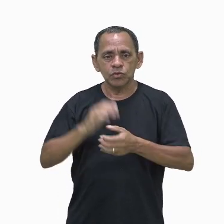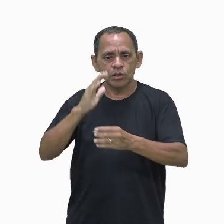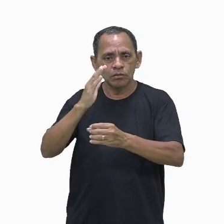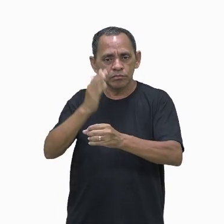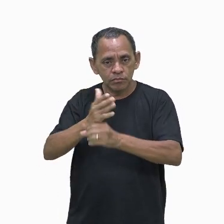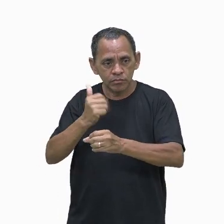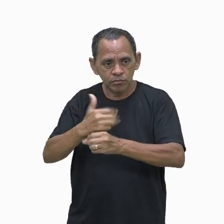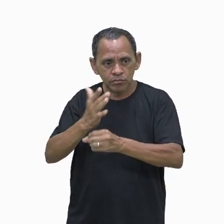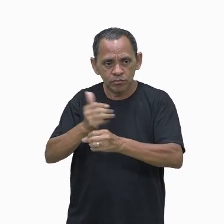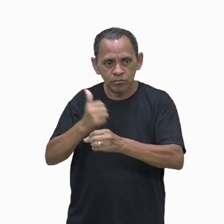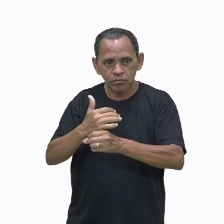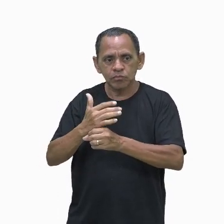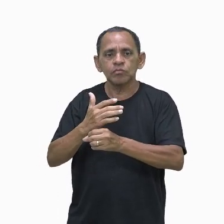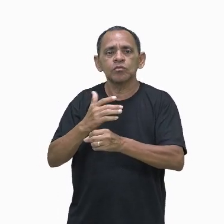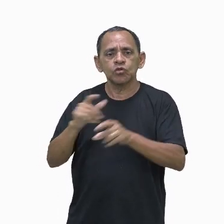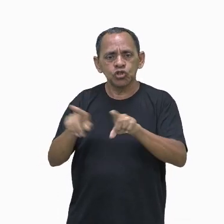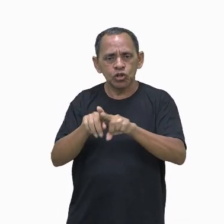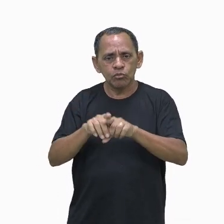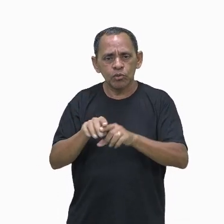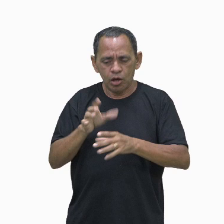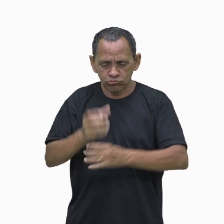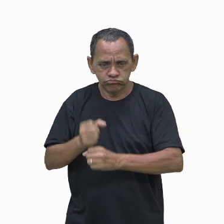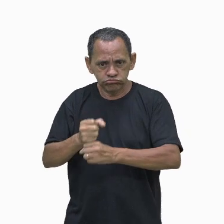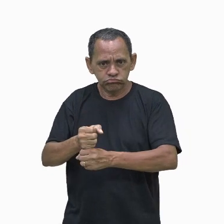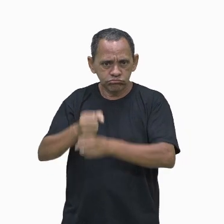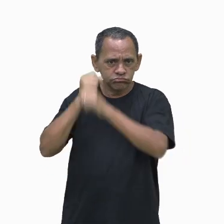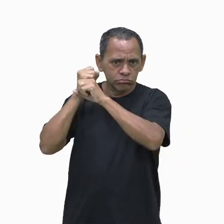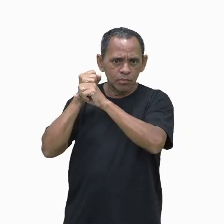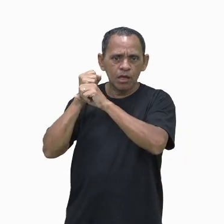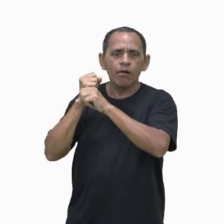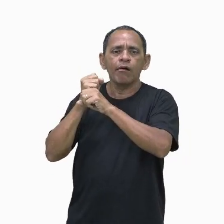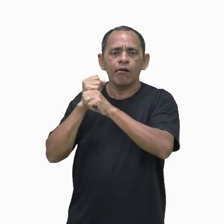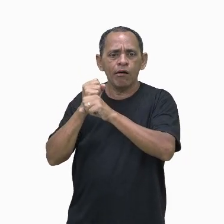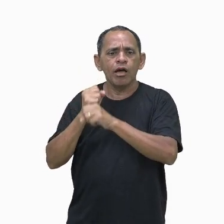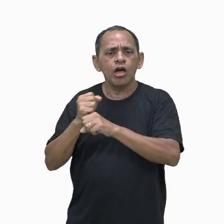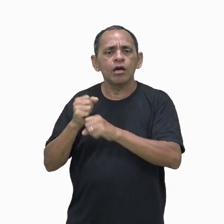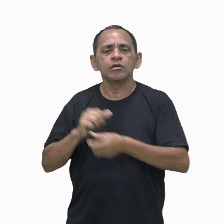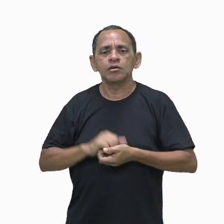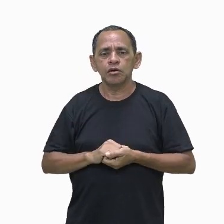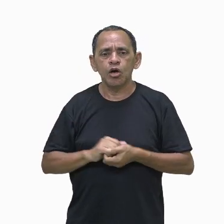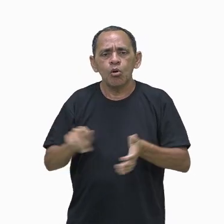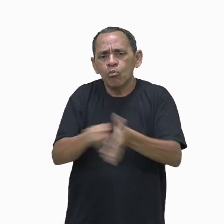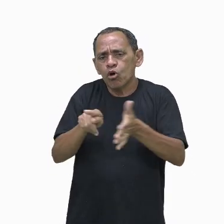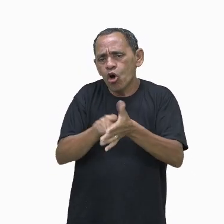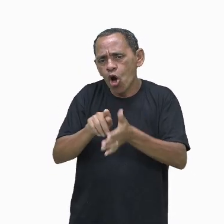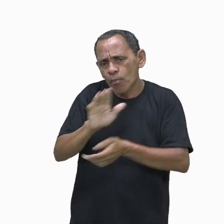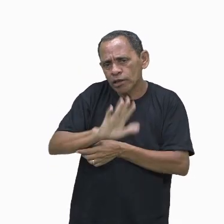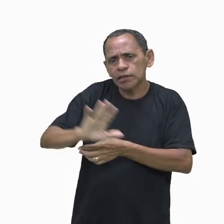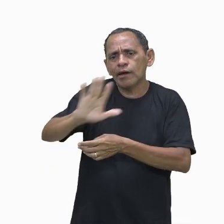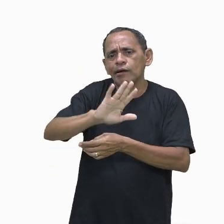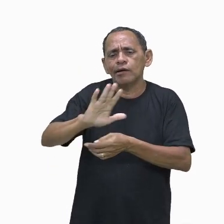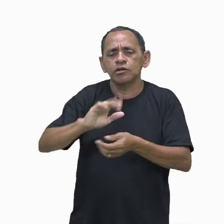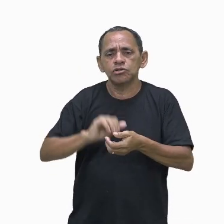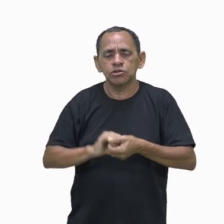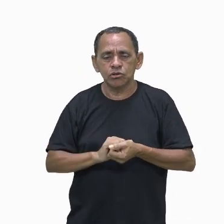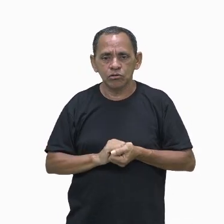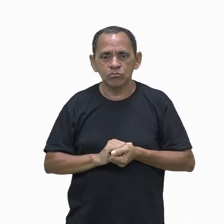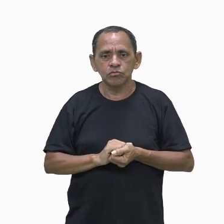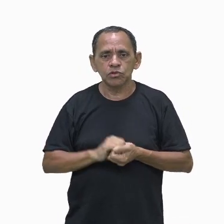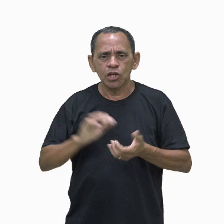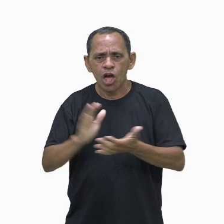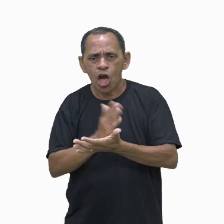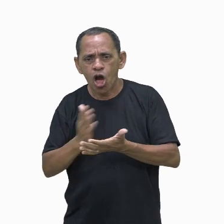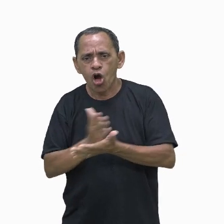Aí nesse esquema é uma raiz, né, uma raiz muito típica, de onde se abstrai dela alguns produtos